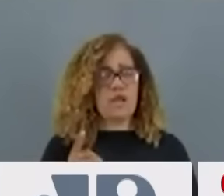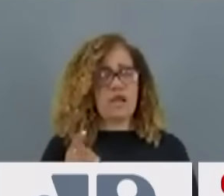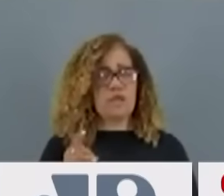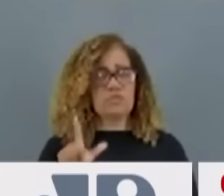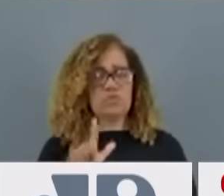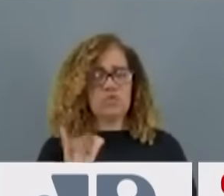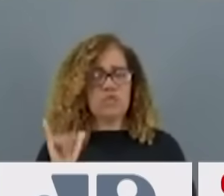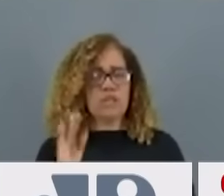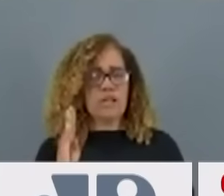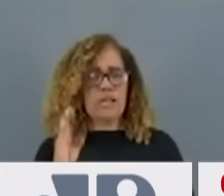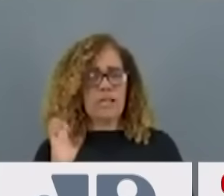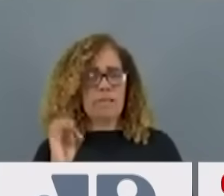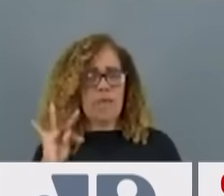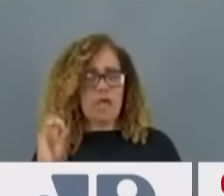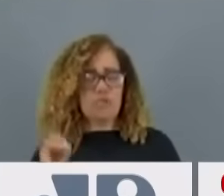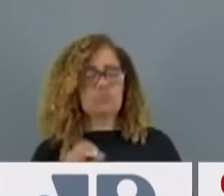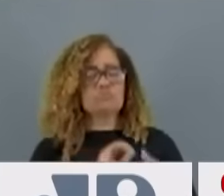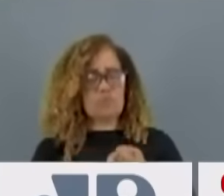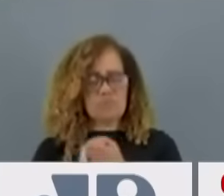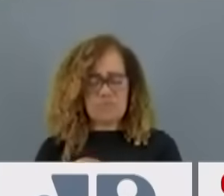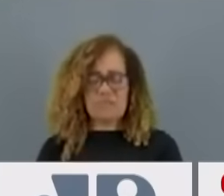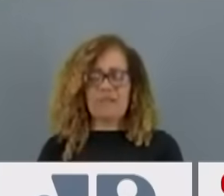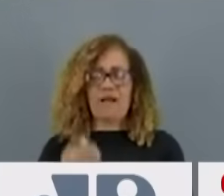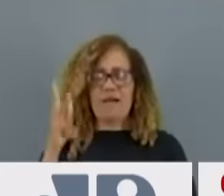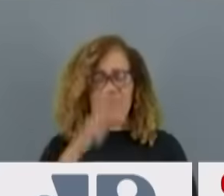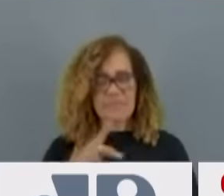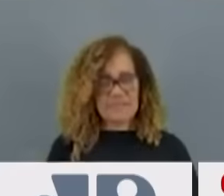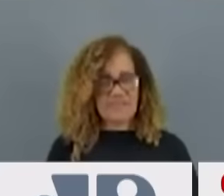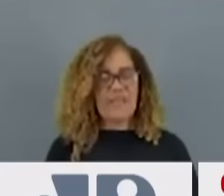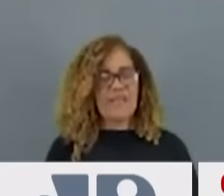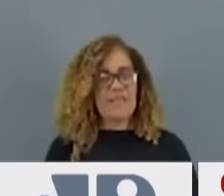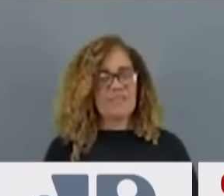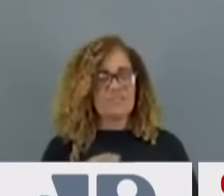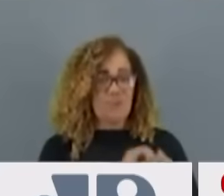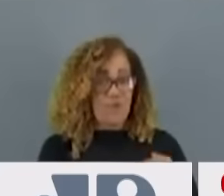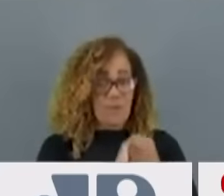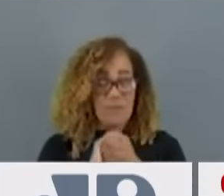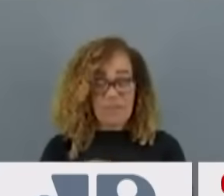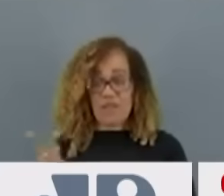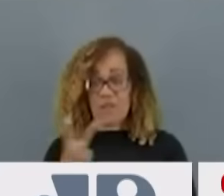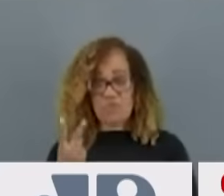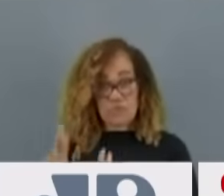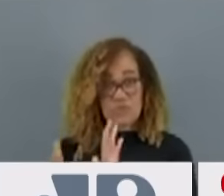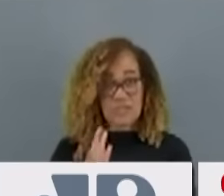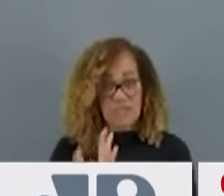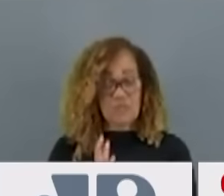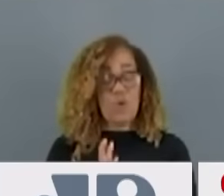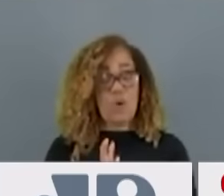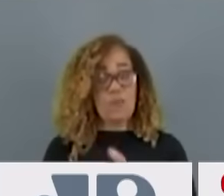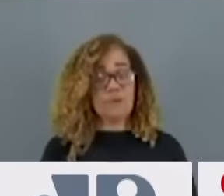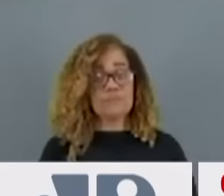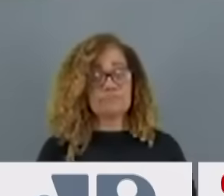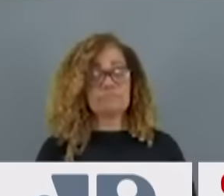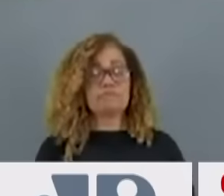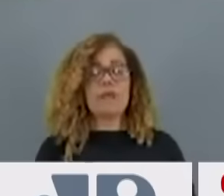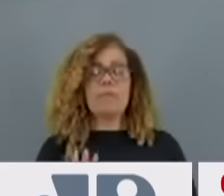de 17 bilhões. Assim, devem ser recompostos no orçamento do programa aproximadamente 11 bilhões.